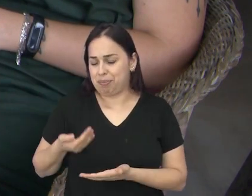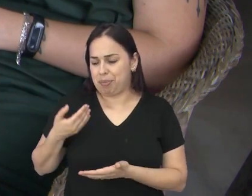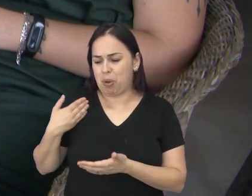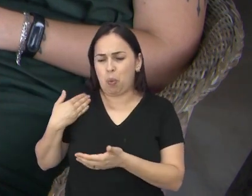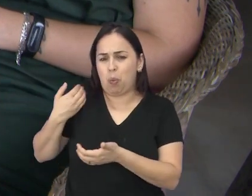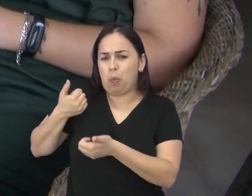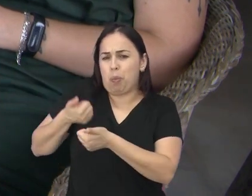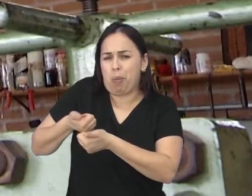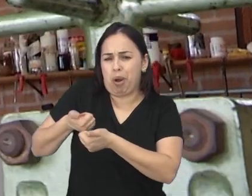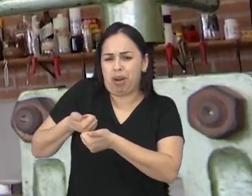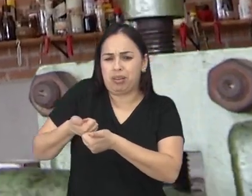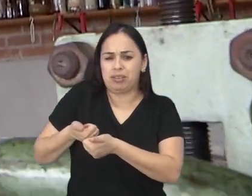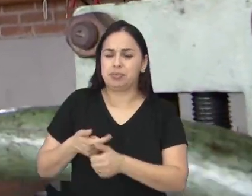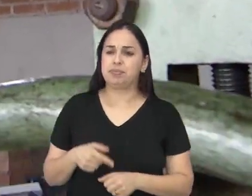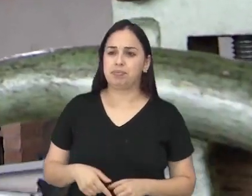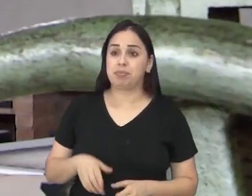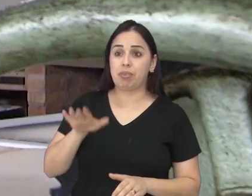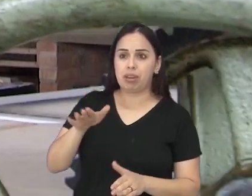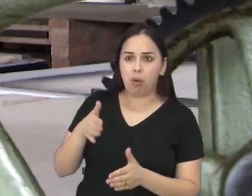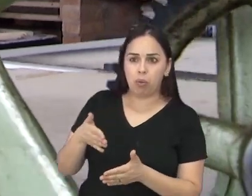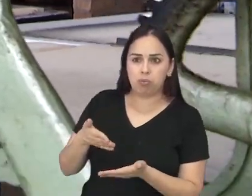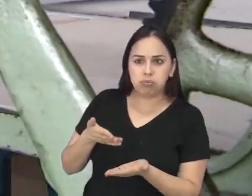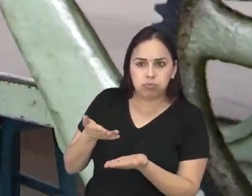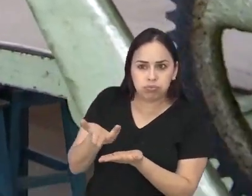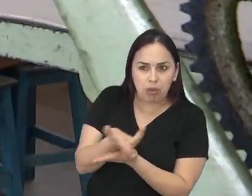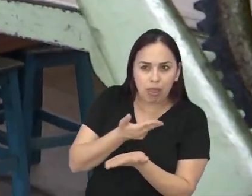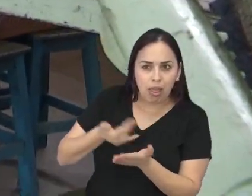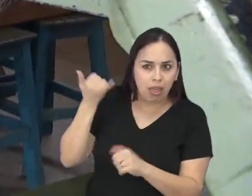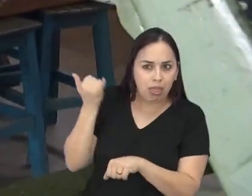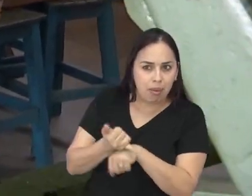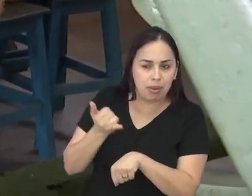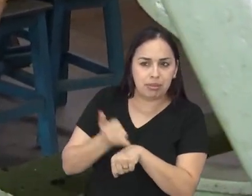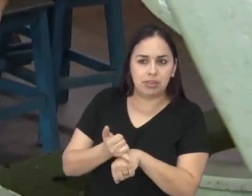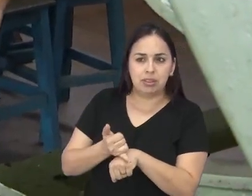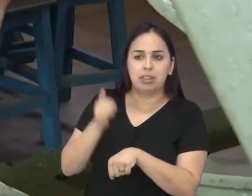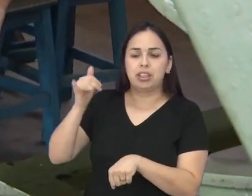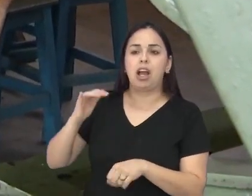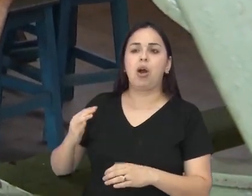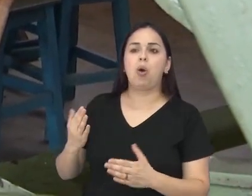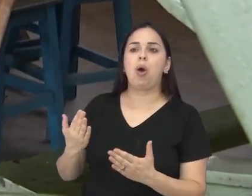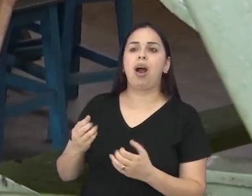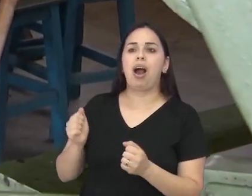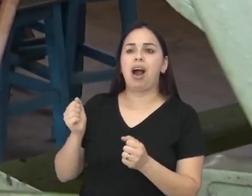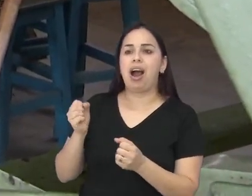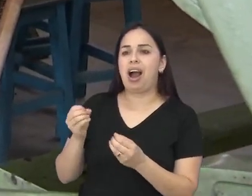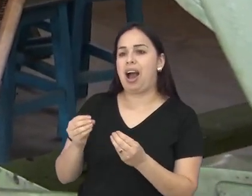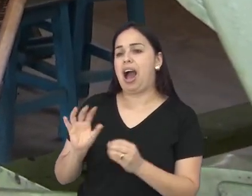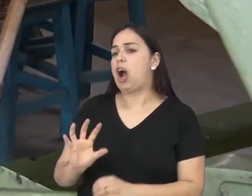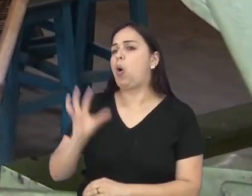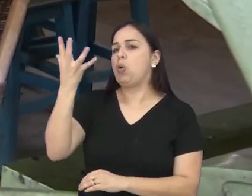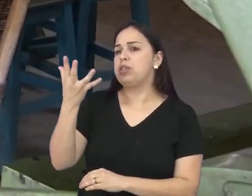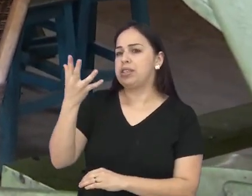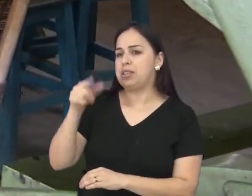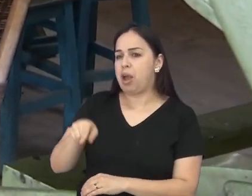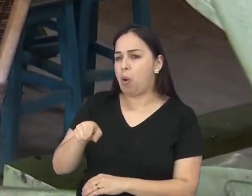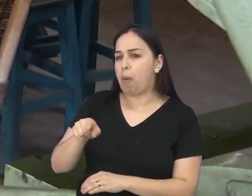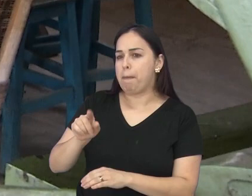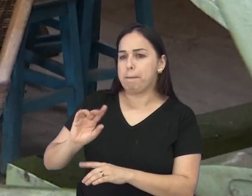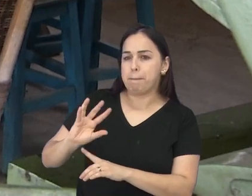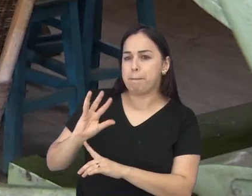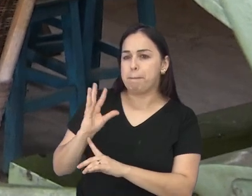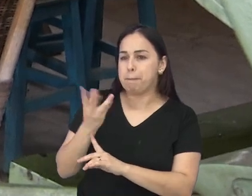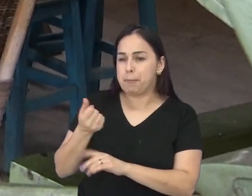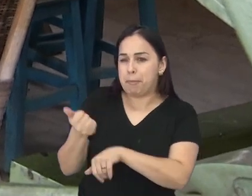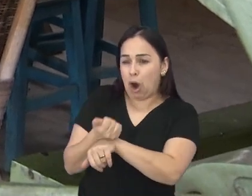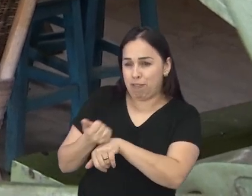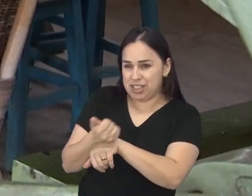recentemente, aí nos últimos... Foi a gravura que te fez, assim, a isso, né? Nos últimos 3, 4 anos. Foi a gravura que te fez partir